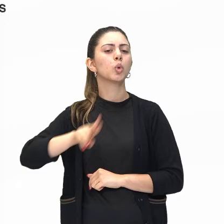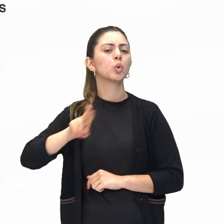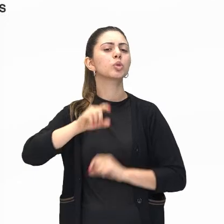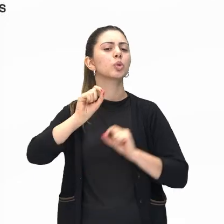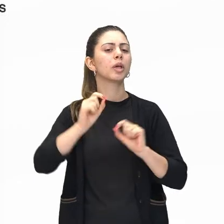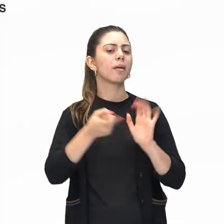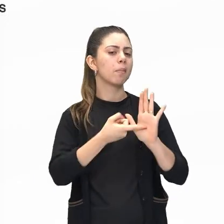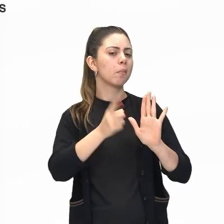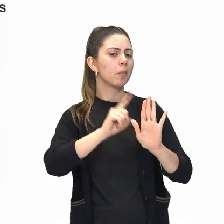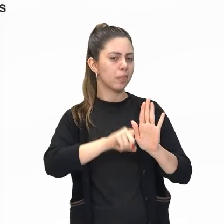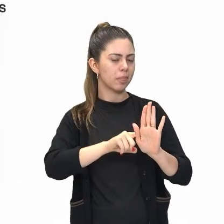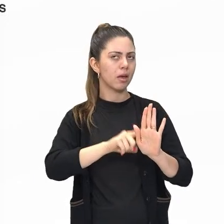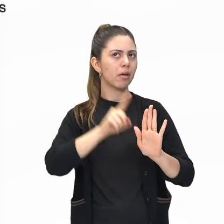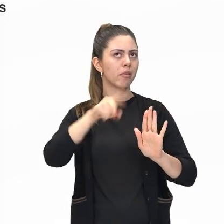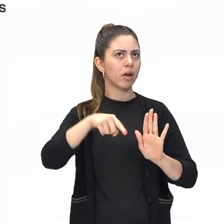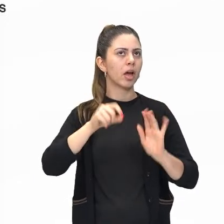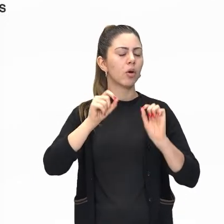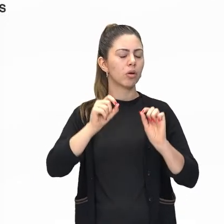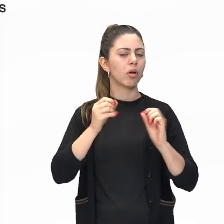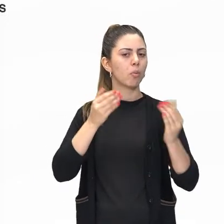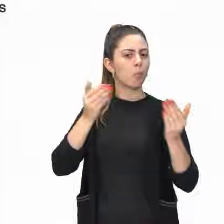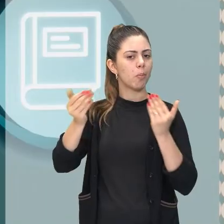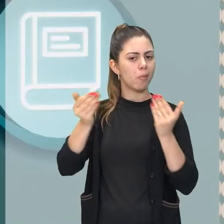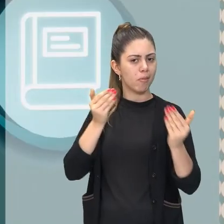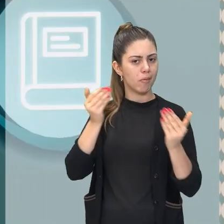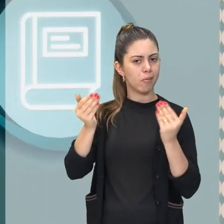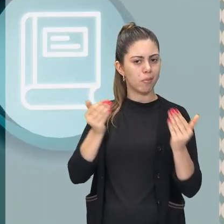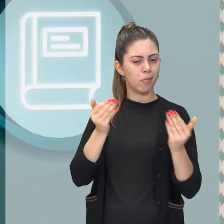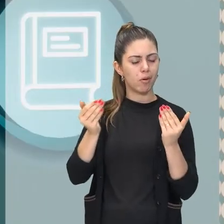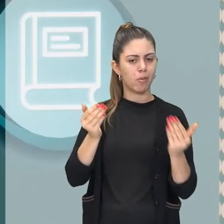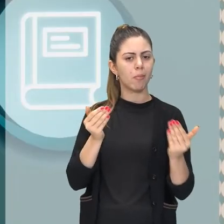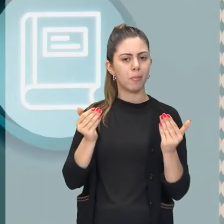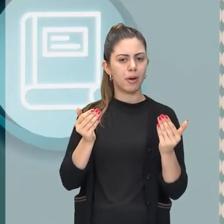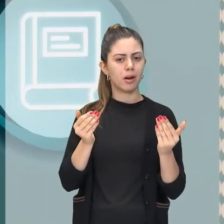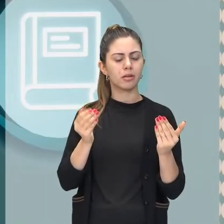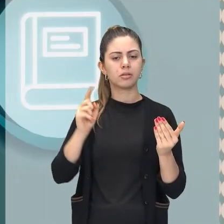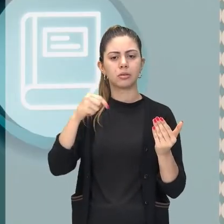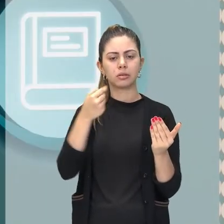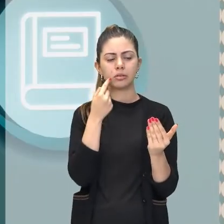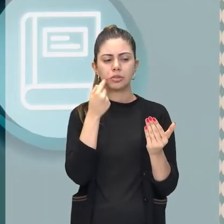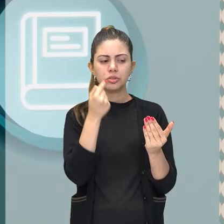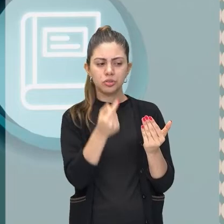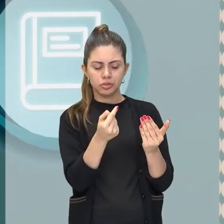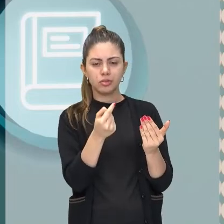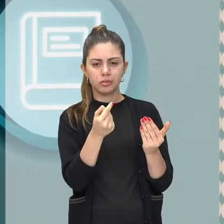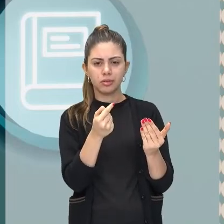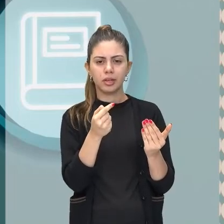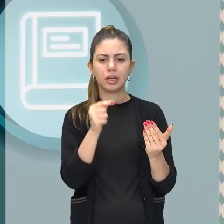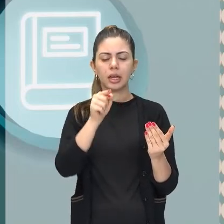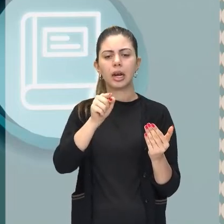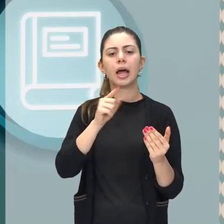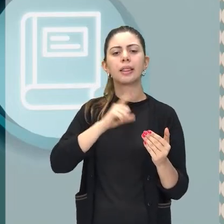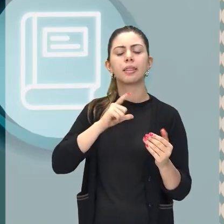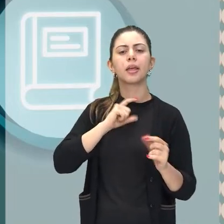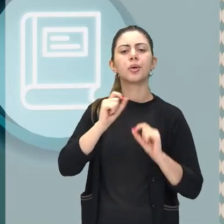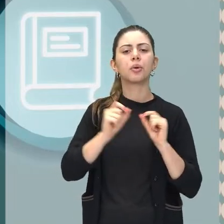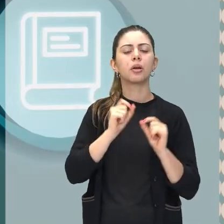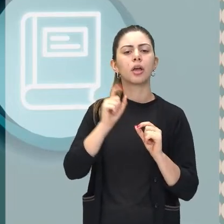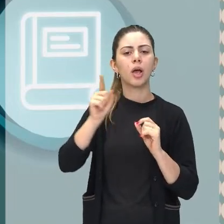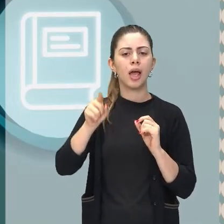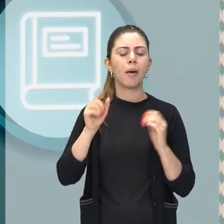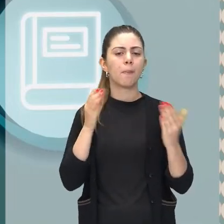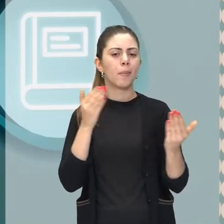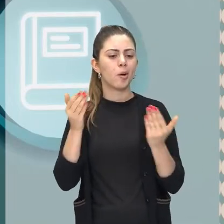seria a metáfora? Uma comparação de forma que não foi explícita. Ele compara, ele faz